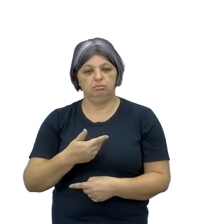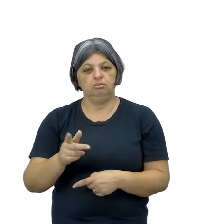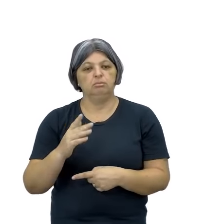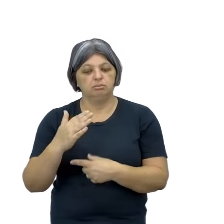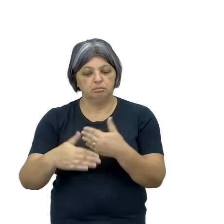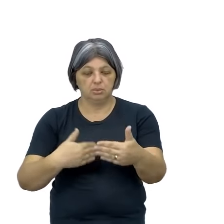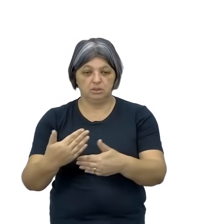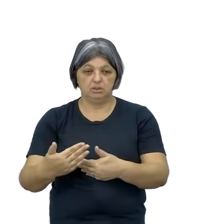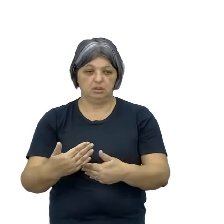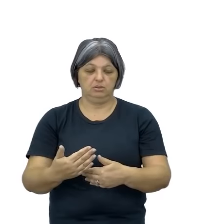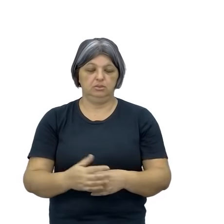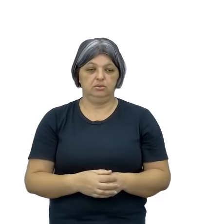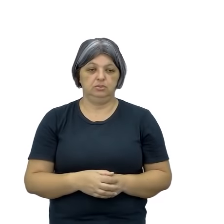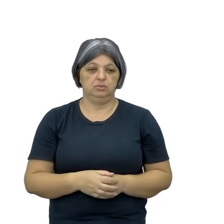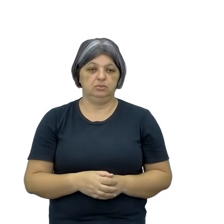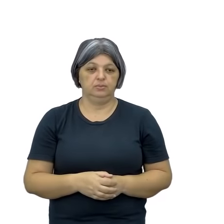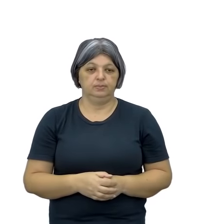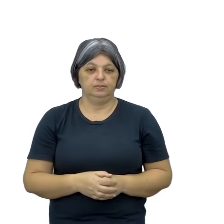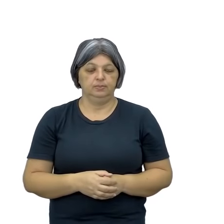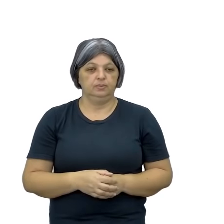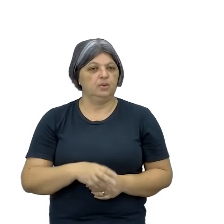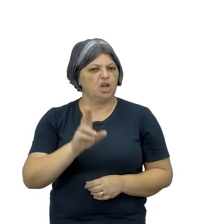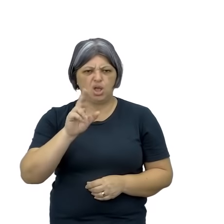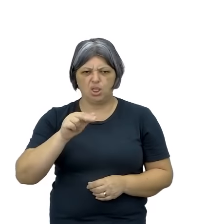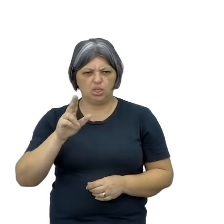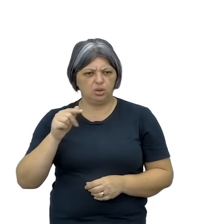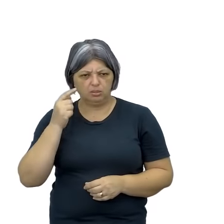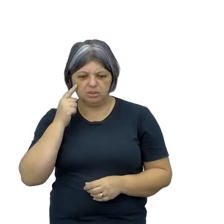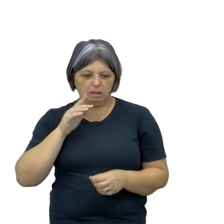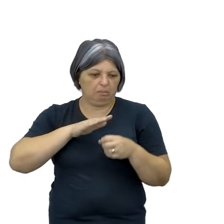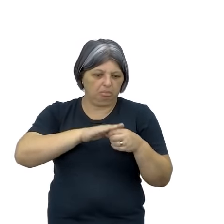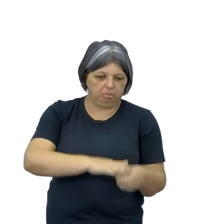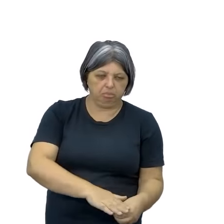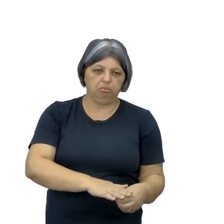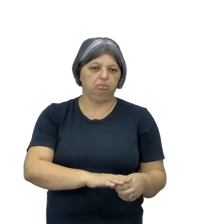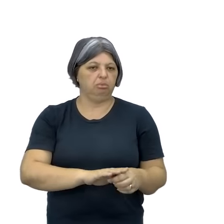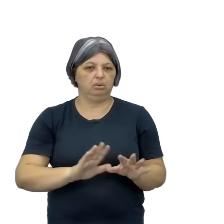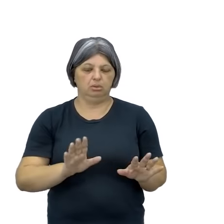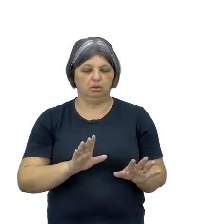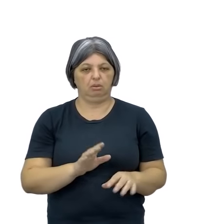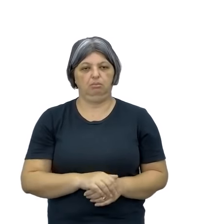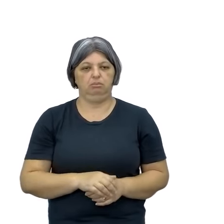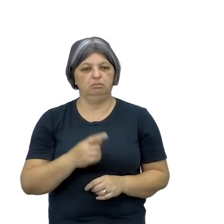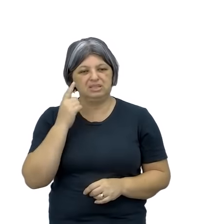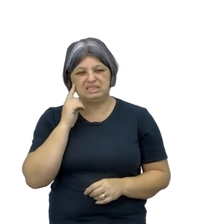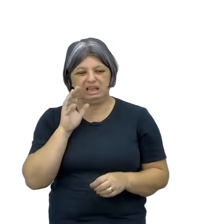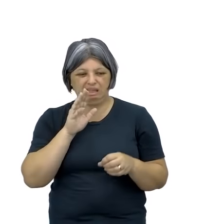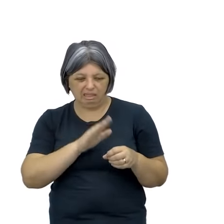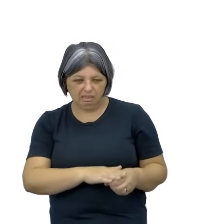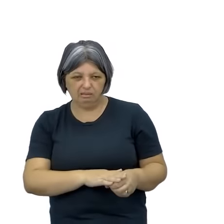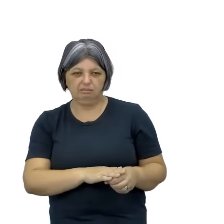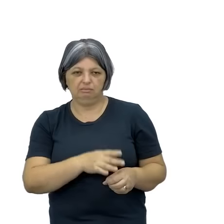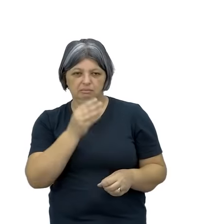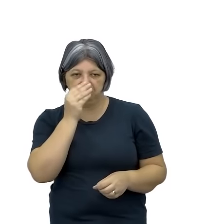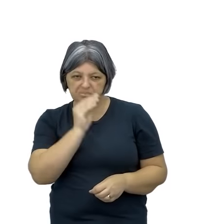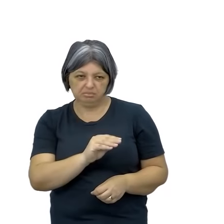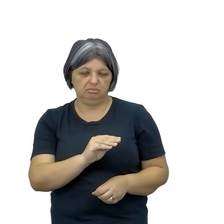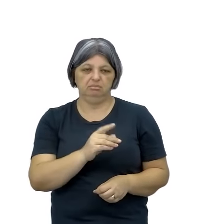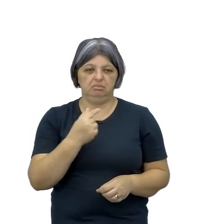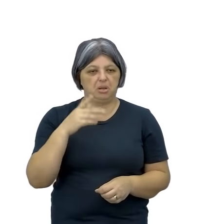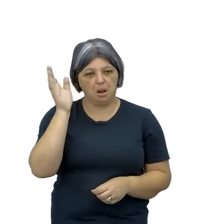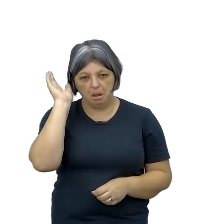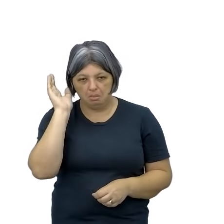processo, e nunca de diminuir ou colocar algum estudante na condição de inferioridade ou de menos conhecimento,